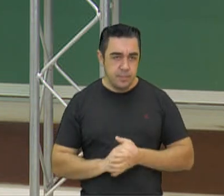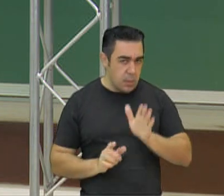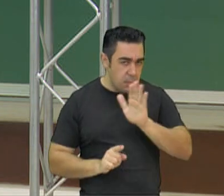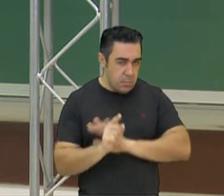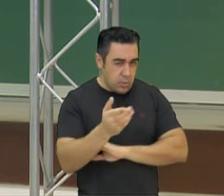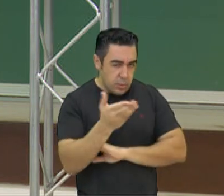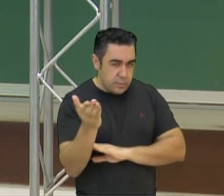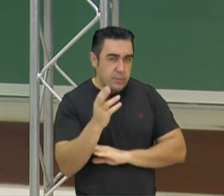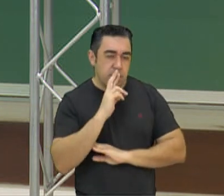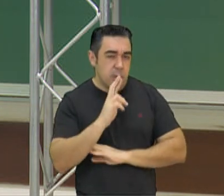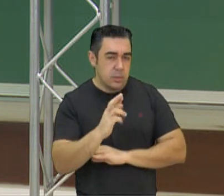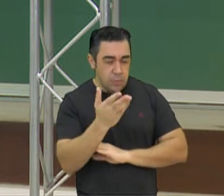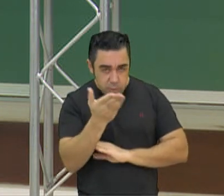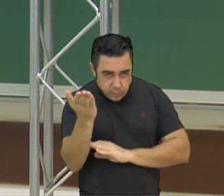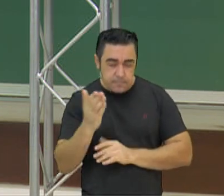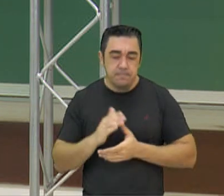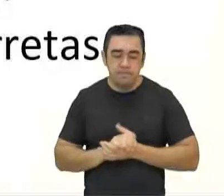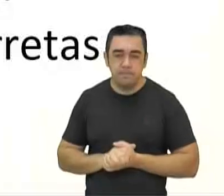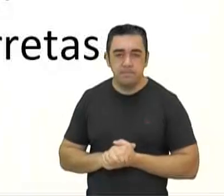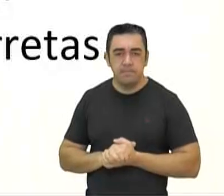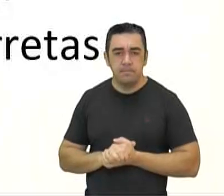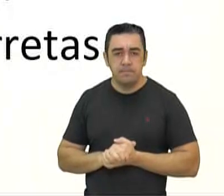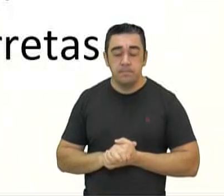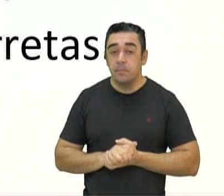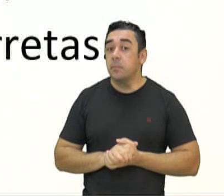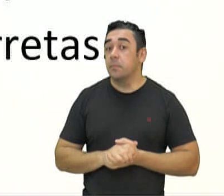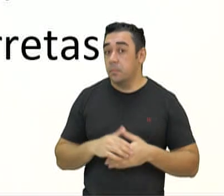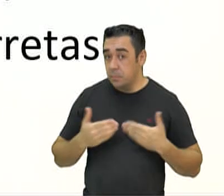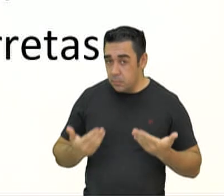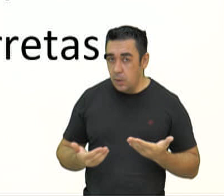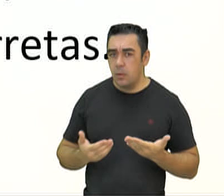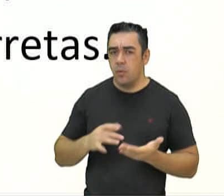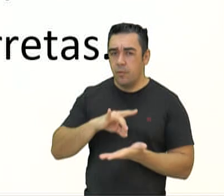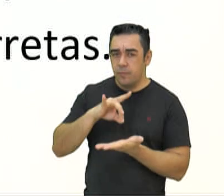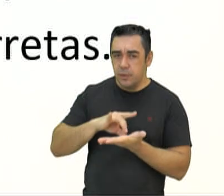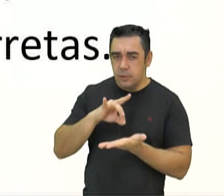Quis, tá? Vamos responder esse quis aqui. Sobre a